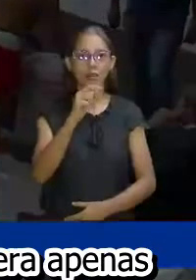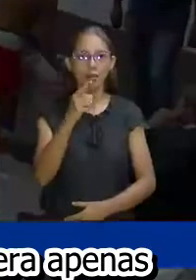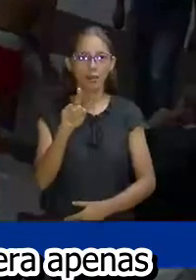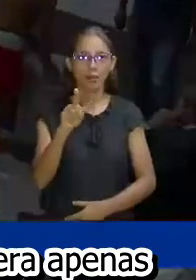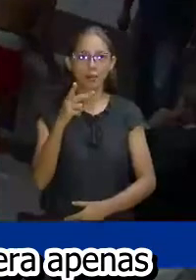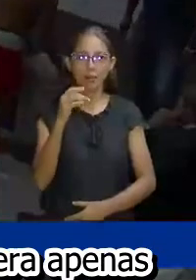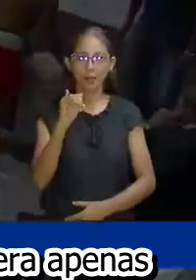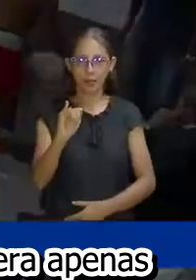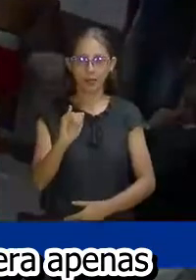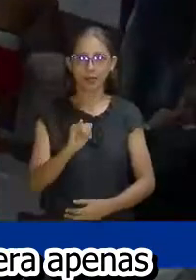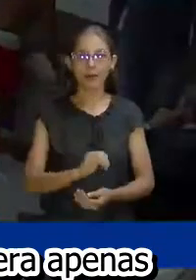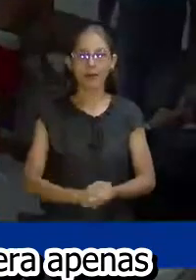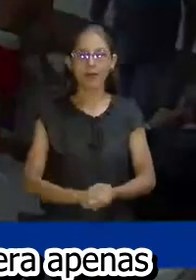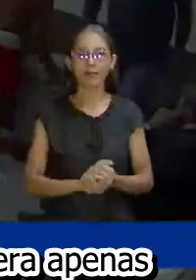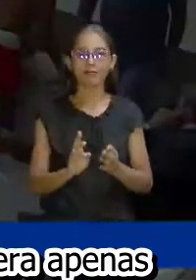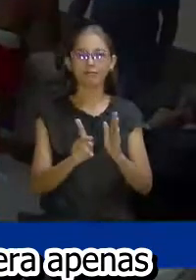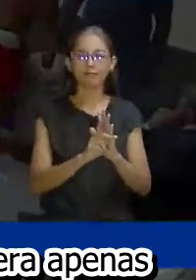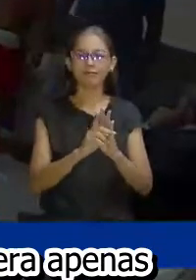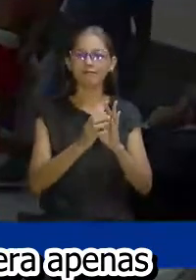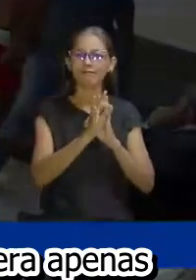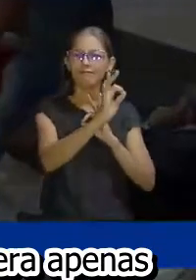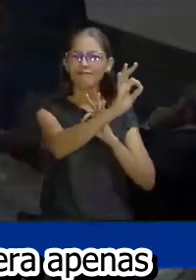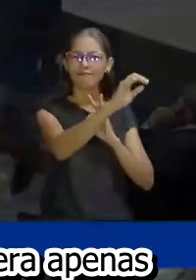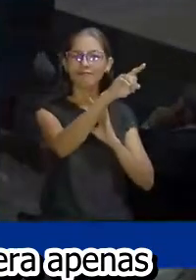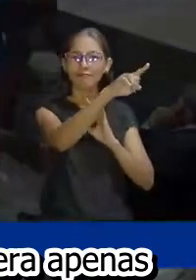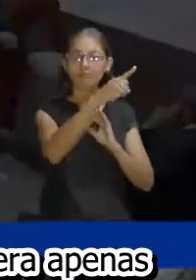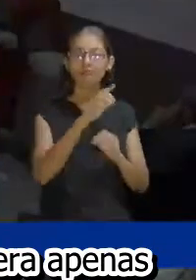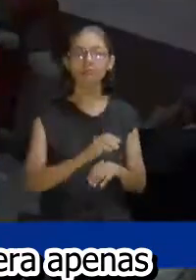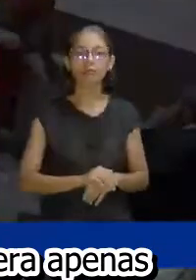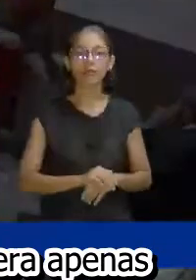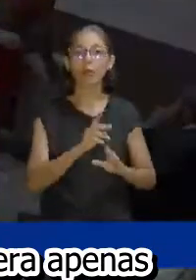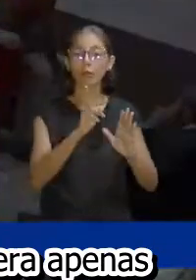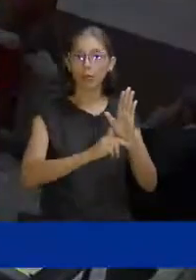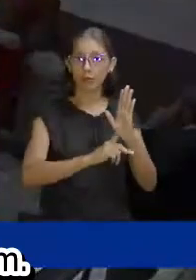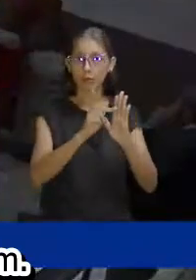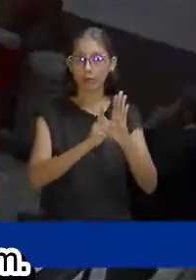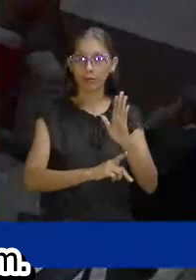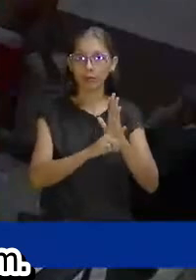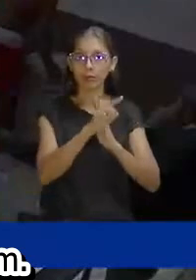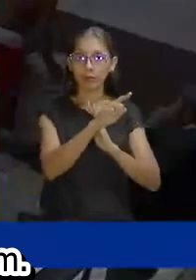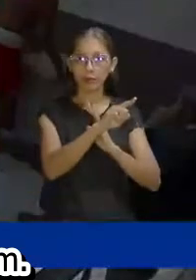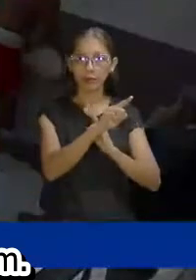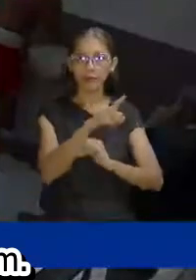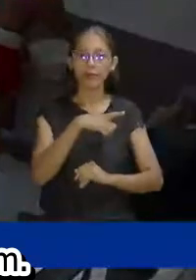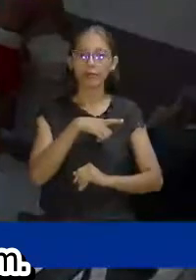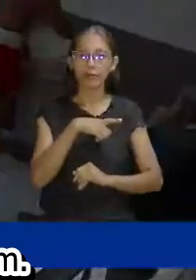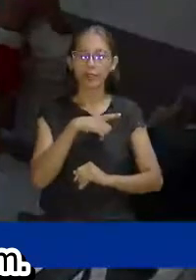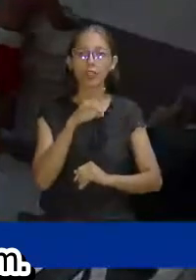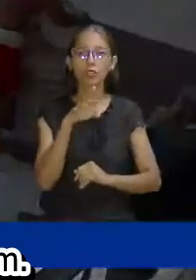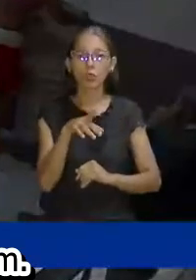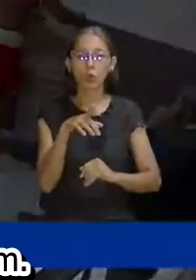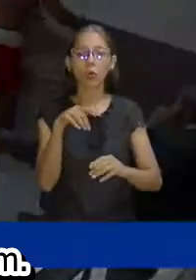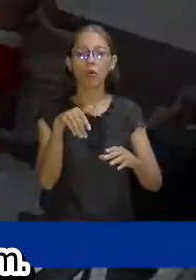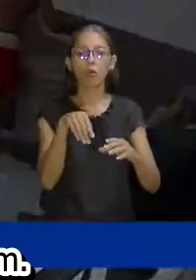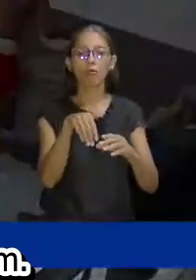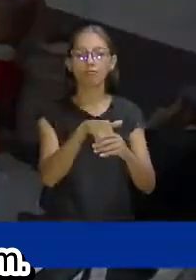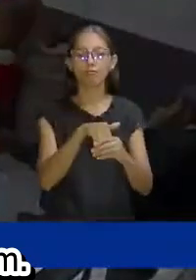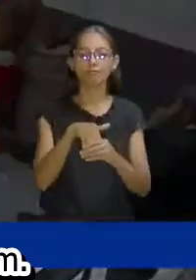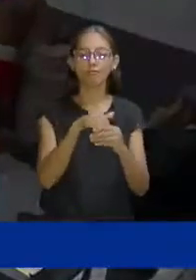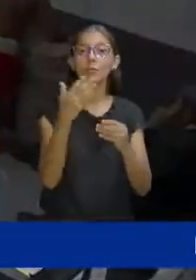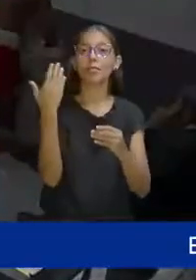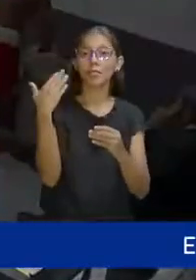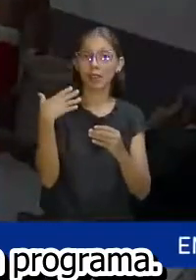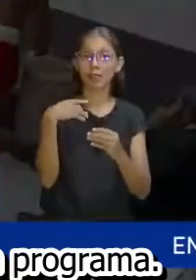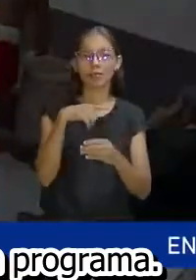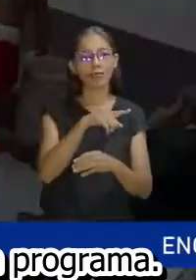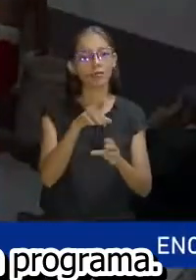TRE tem feito um projeto que, quando começou esse projeto, era apenas para tirar título de eleitor, para que eles